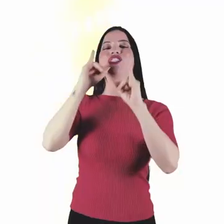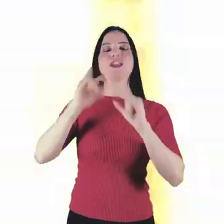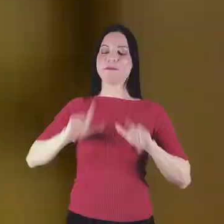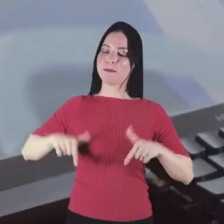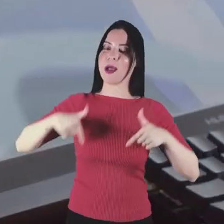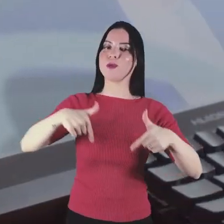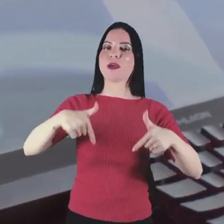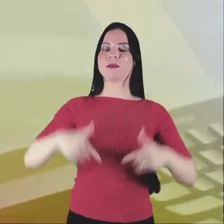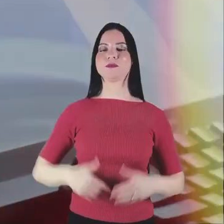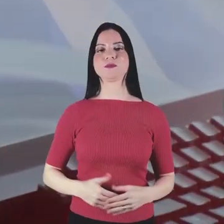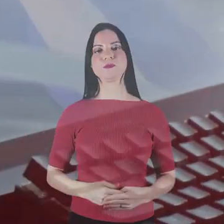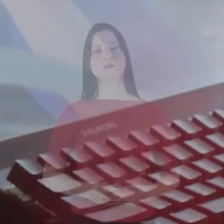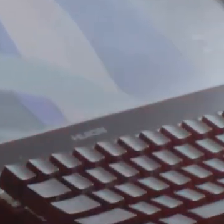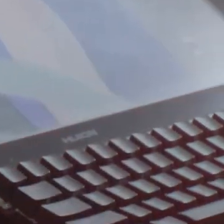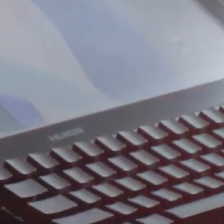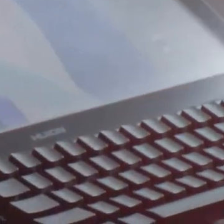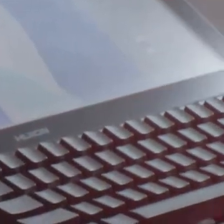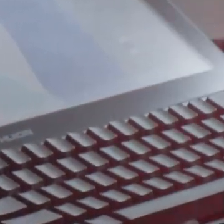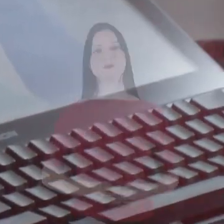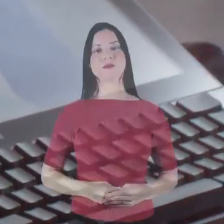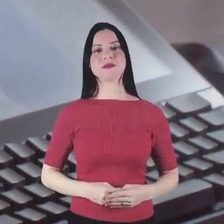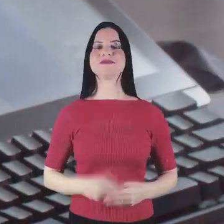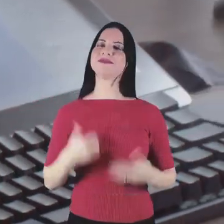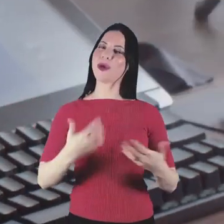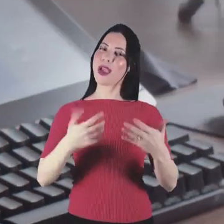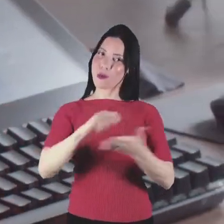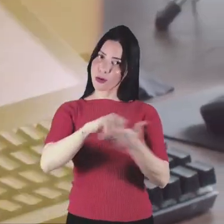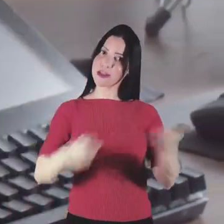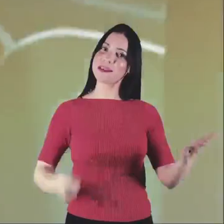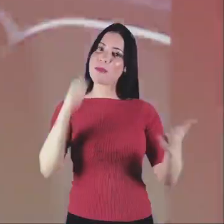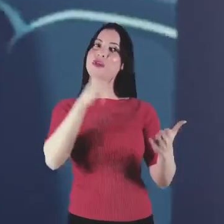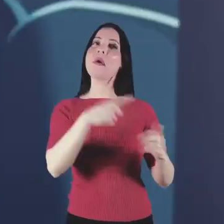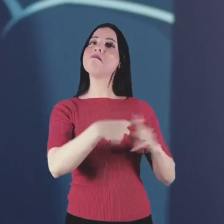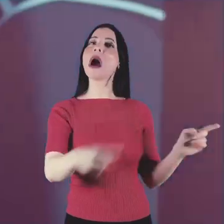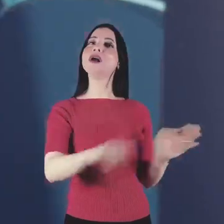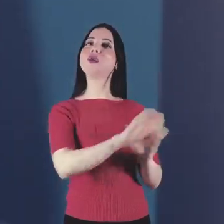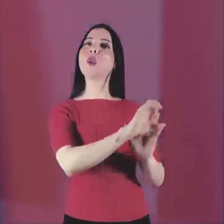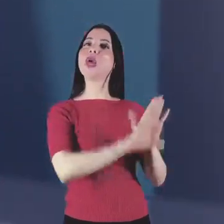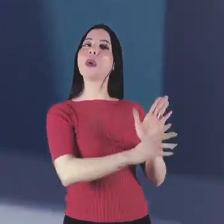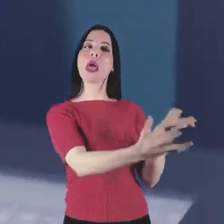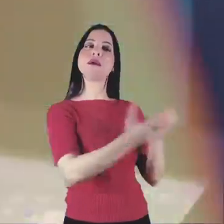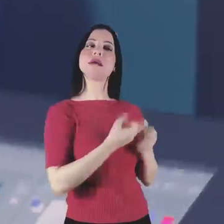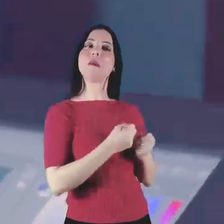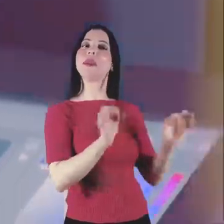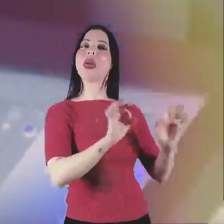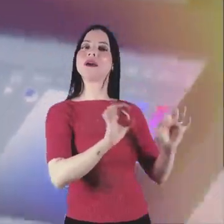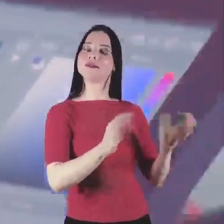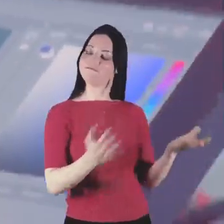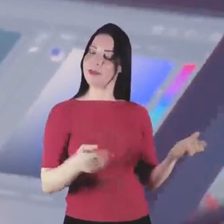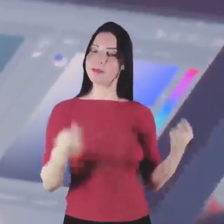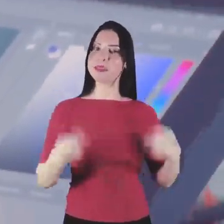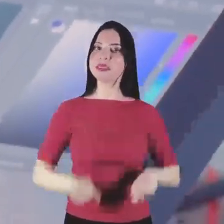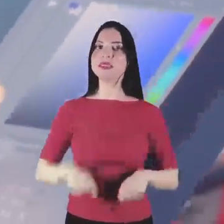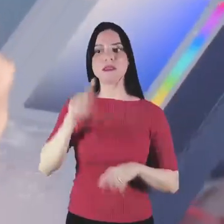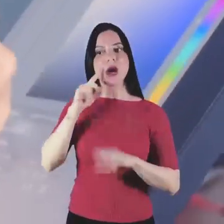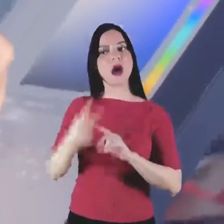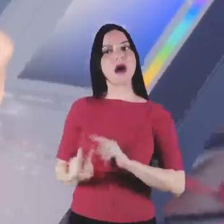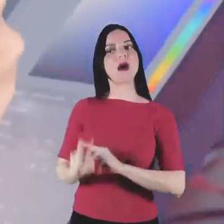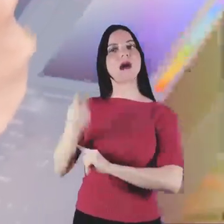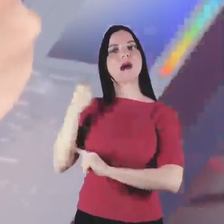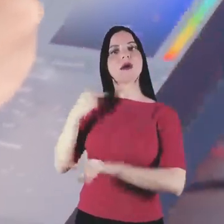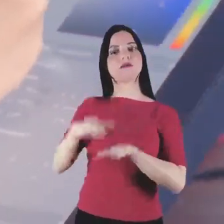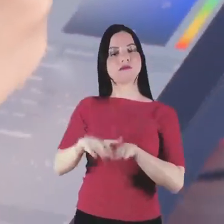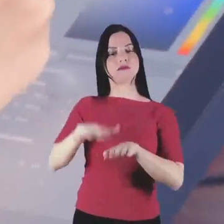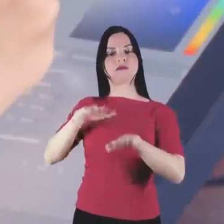continuar. Muitas empresas falam, ah, eu quero contratar mulher, mas não chega currículo. Então tem que olhar um pouco mais atrás, né? Dar um